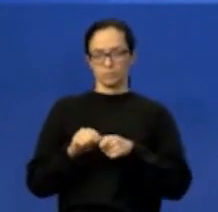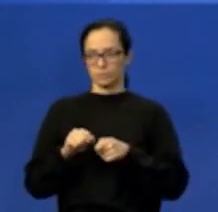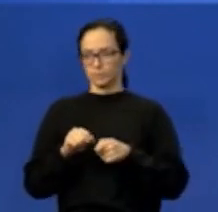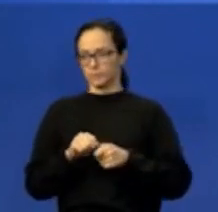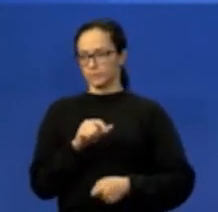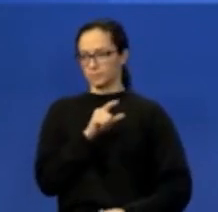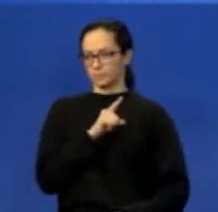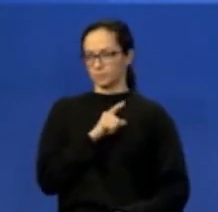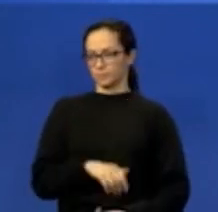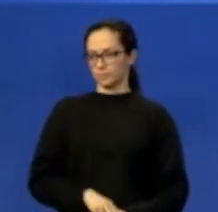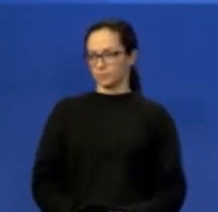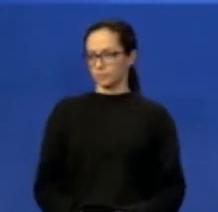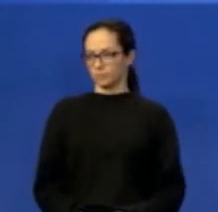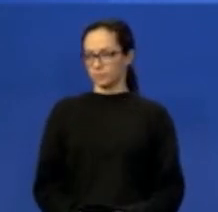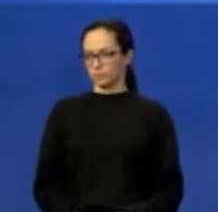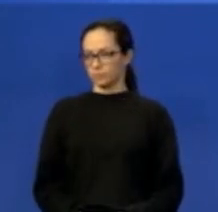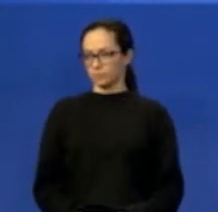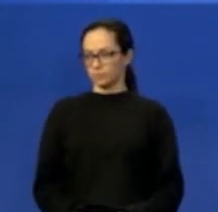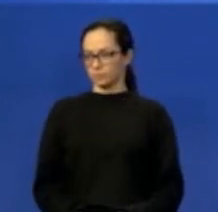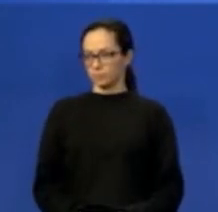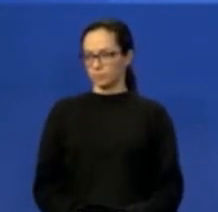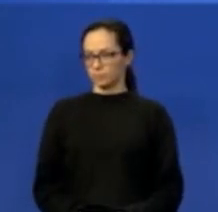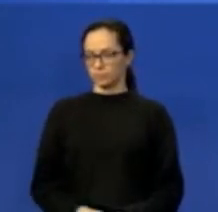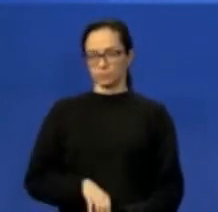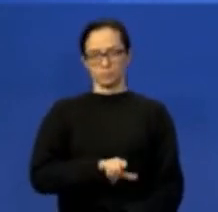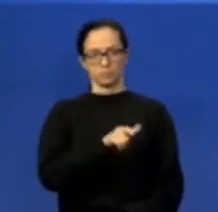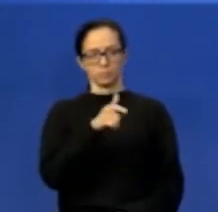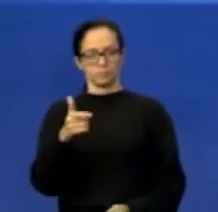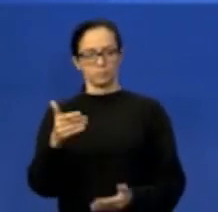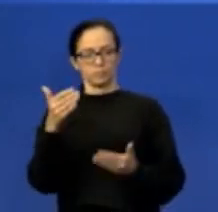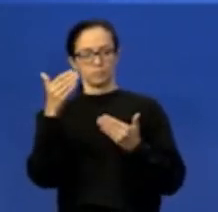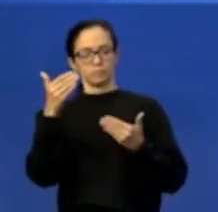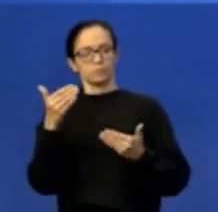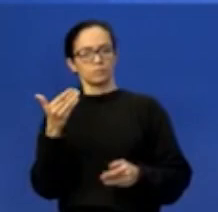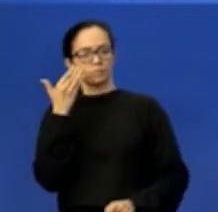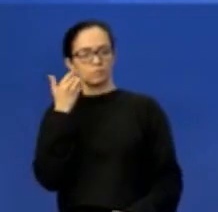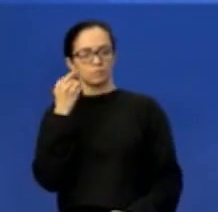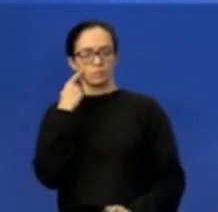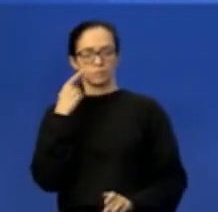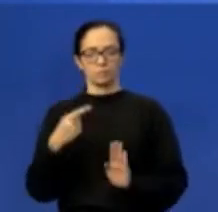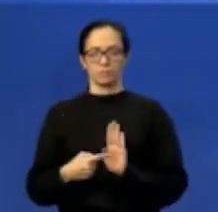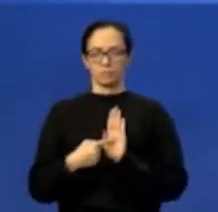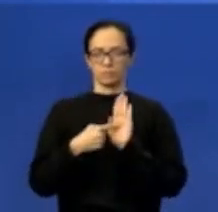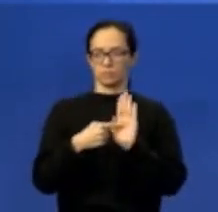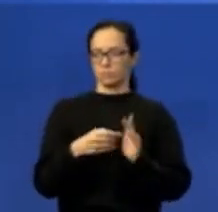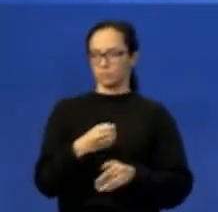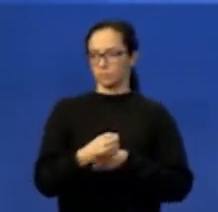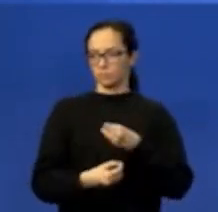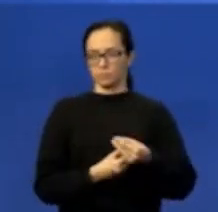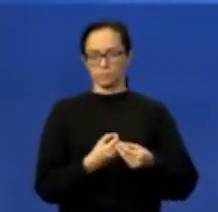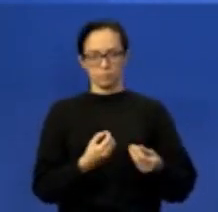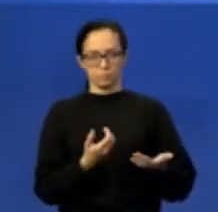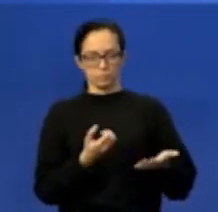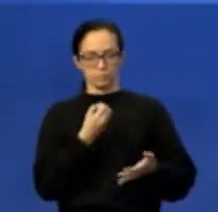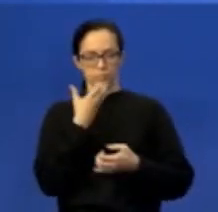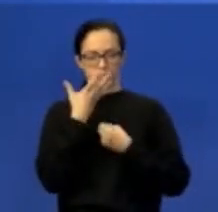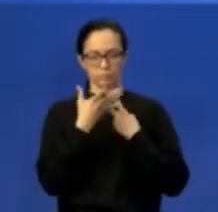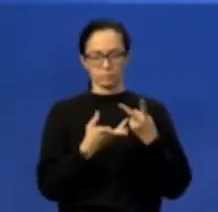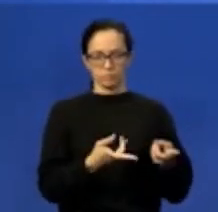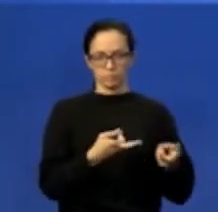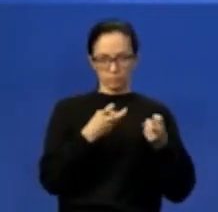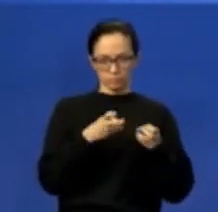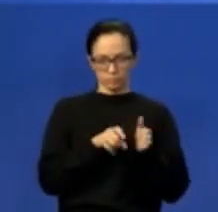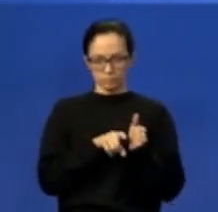exame. Já a fase analítica, ela diz respeito propriamente à coleta